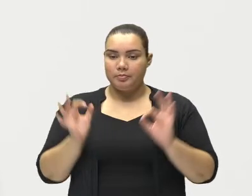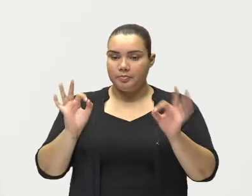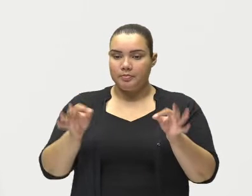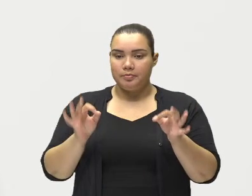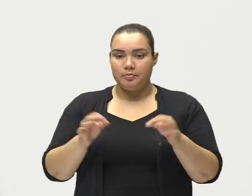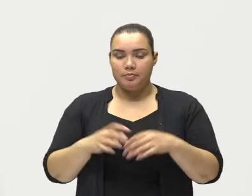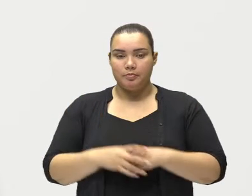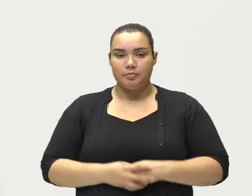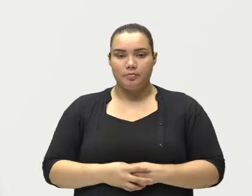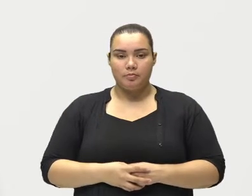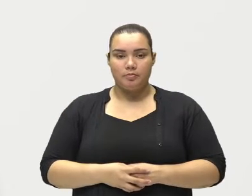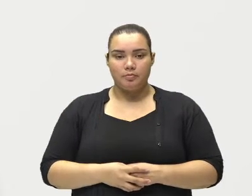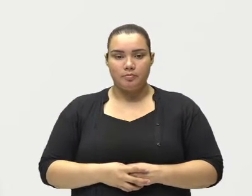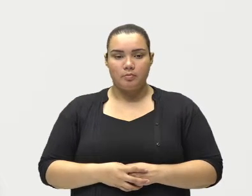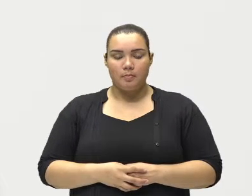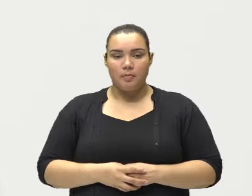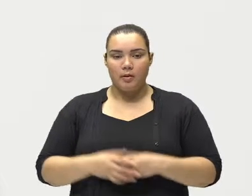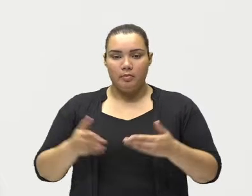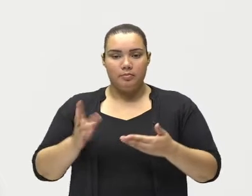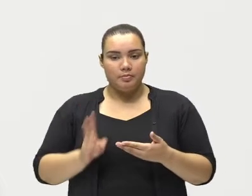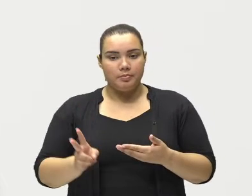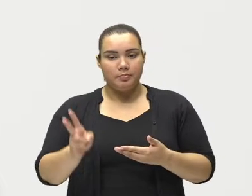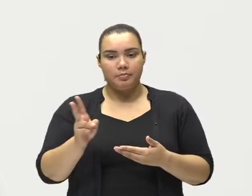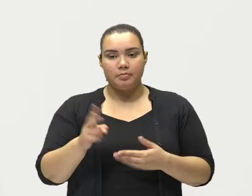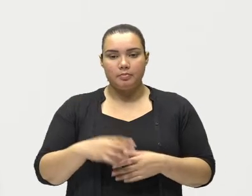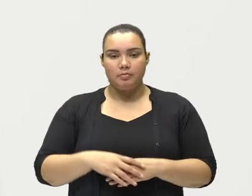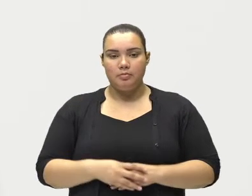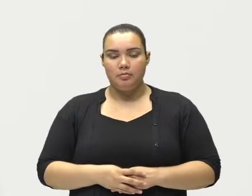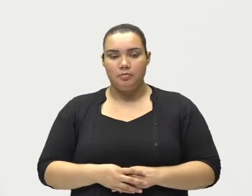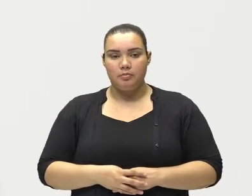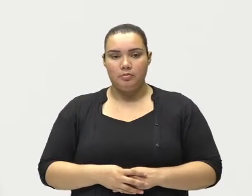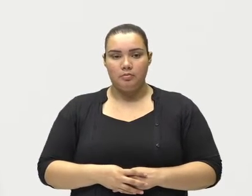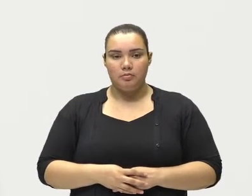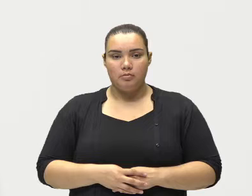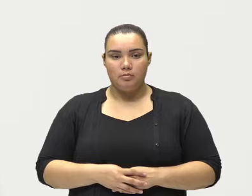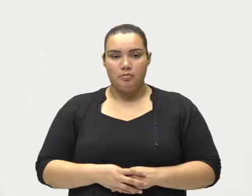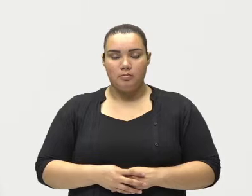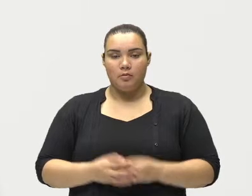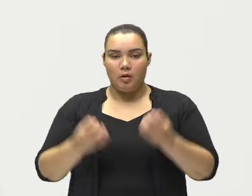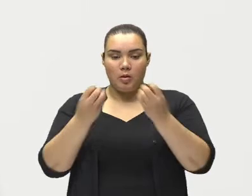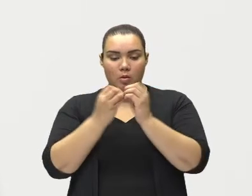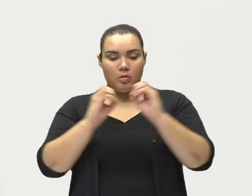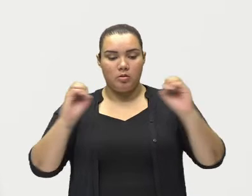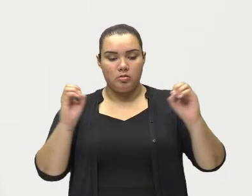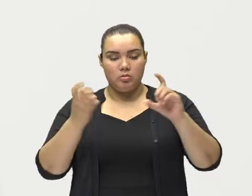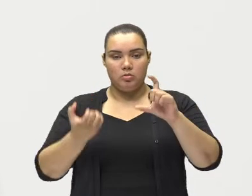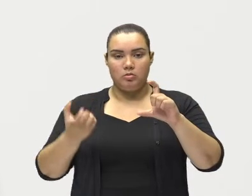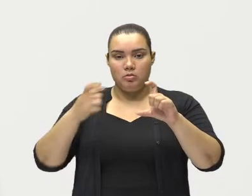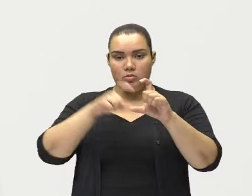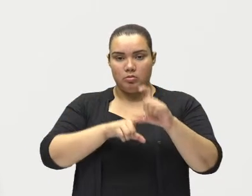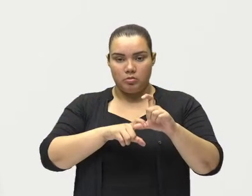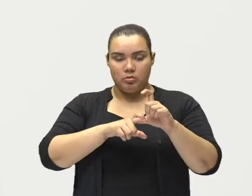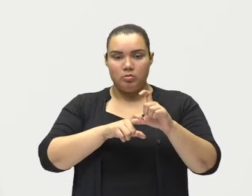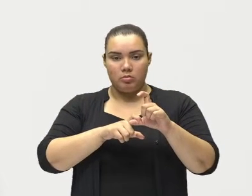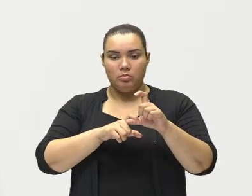bem. Então vamos lá, prosseguindo aqui, olha só. Oração subordinada